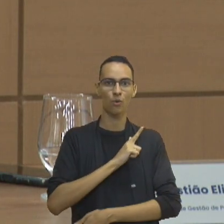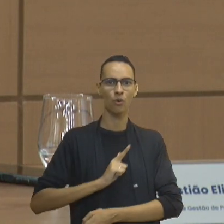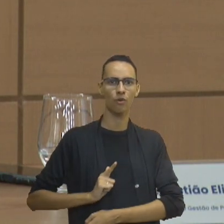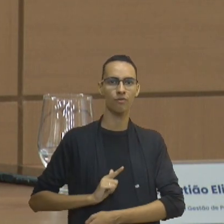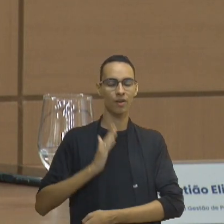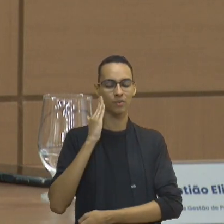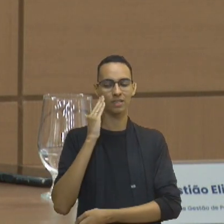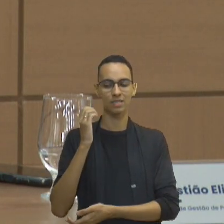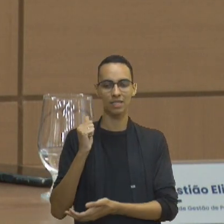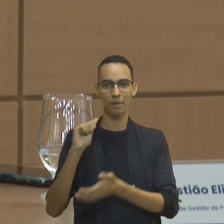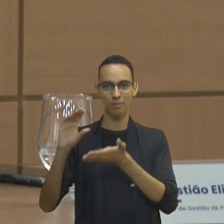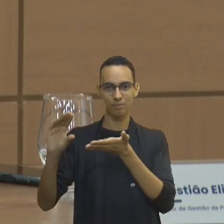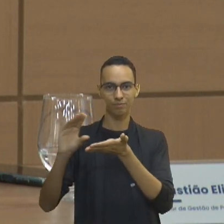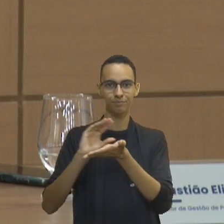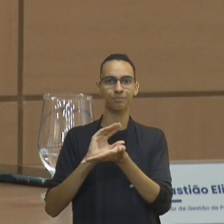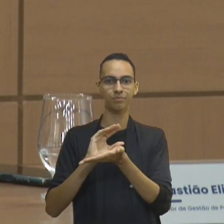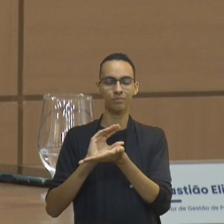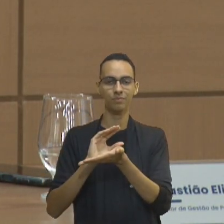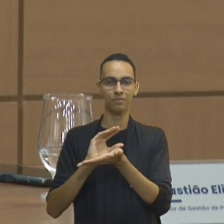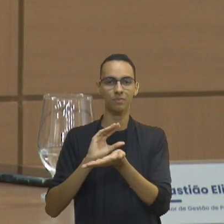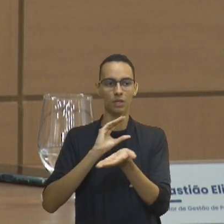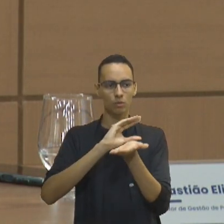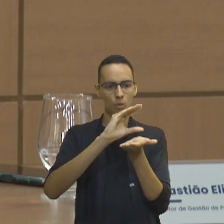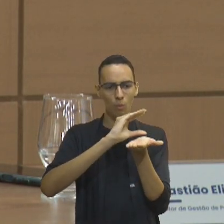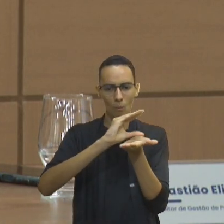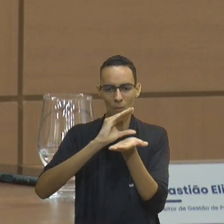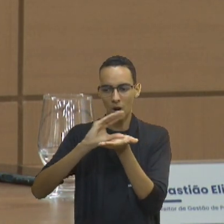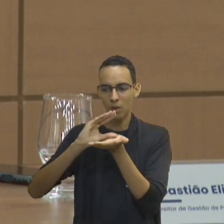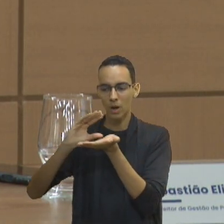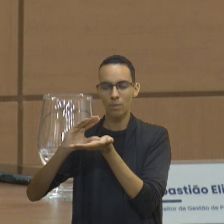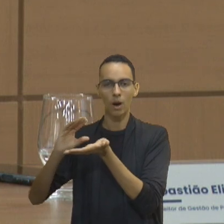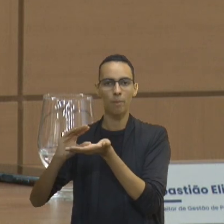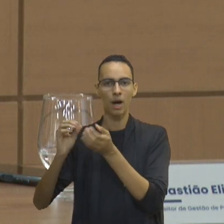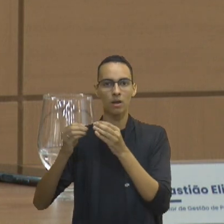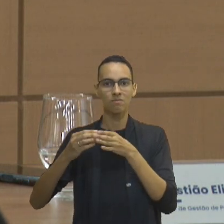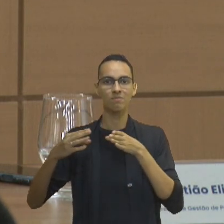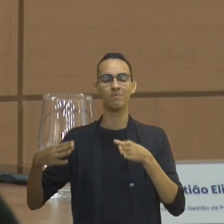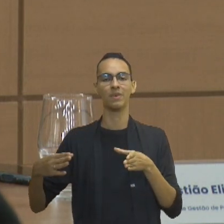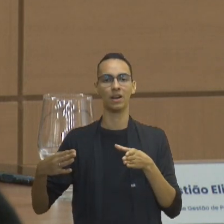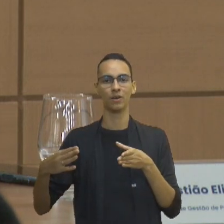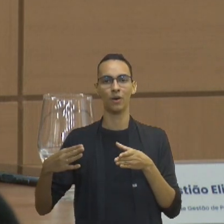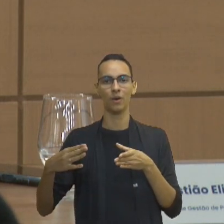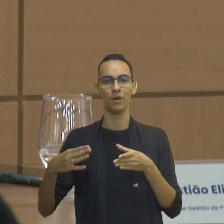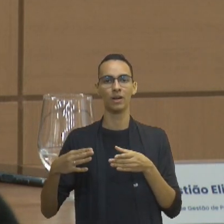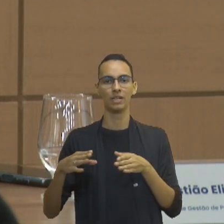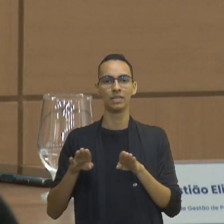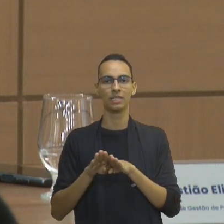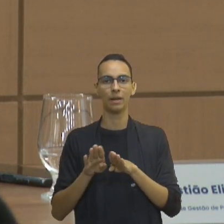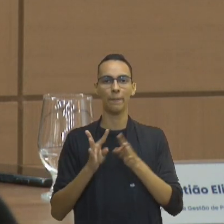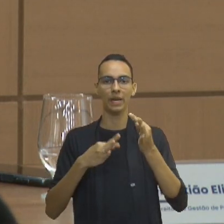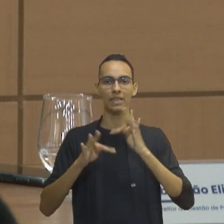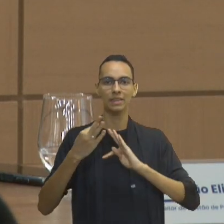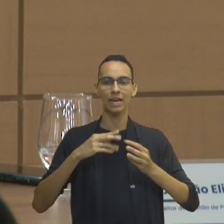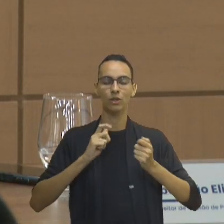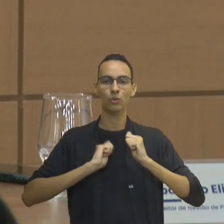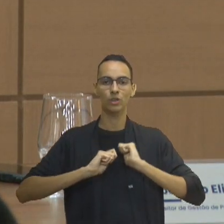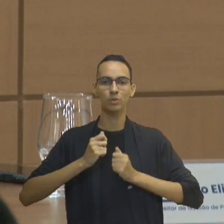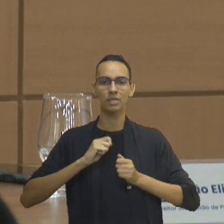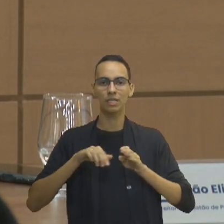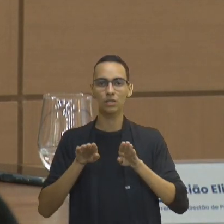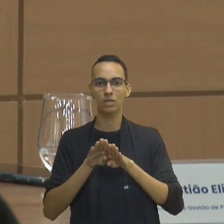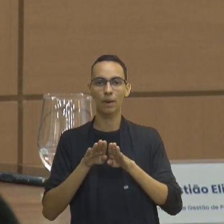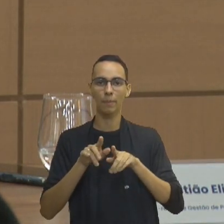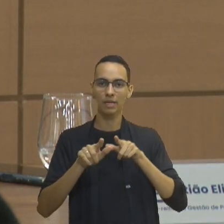funcionamento dessa universidade e também o provimento dos profissionais necessários, docentes, técnicos administrativos e